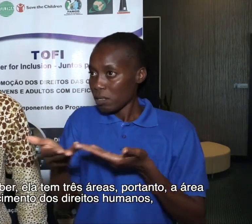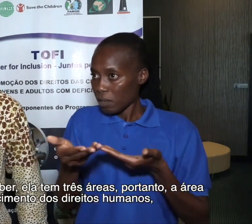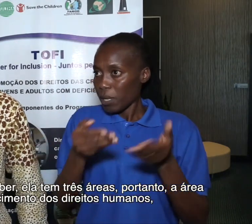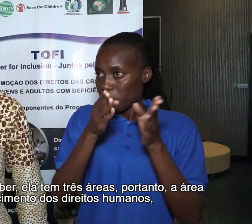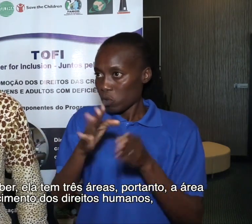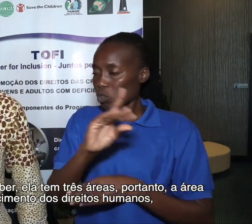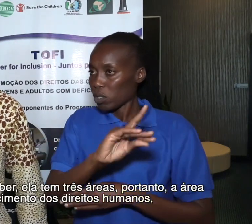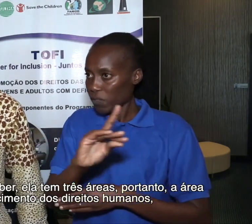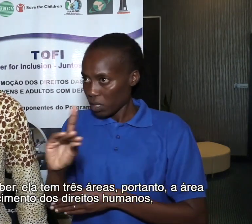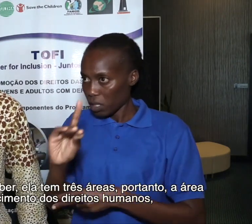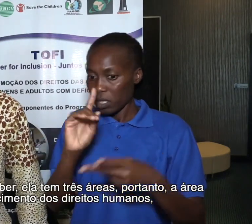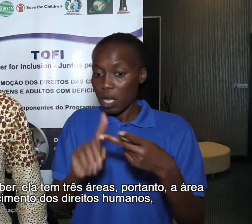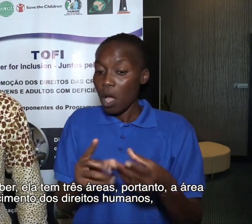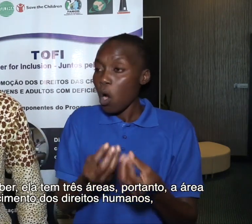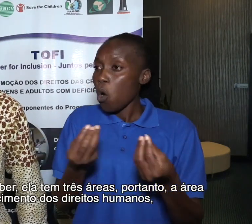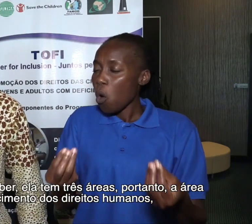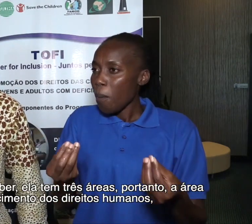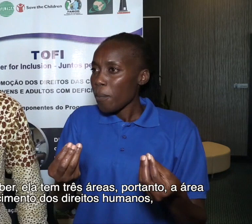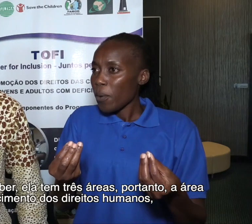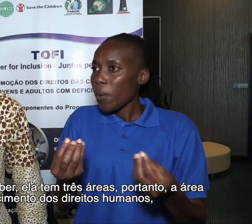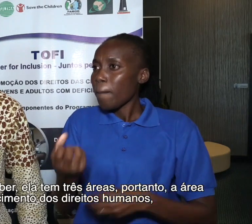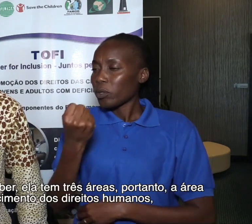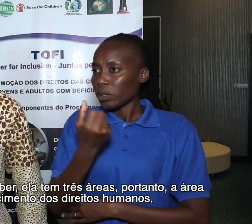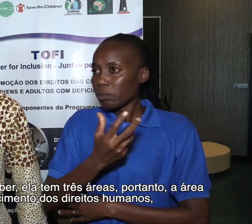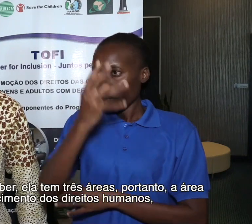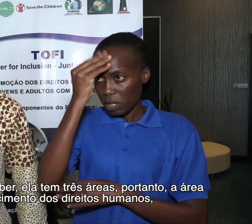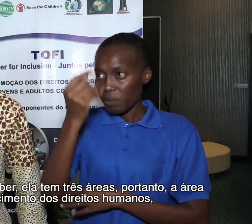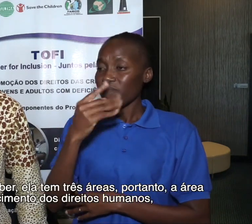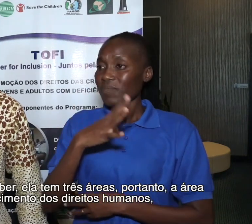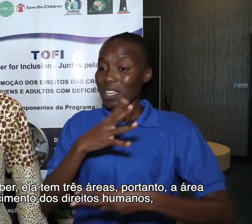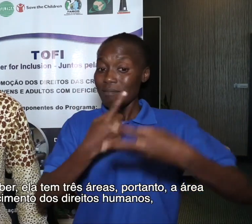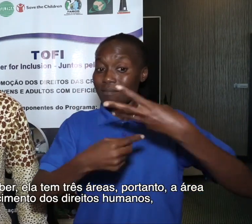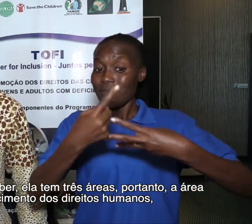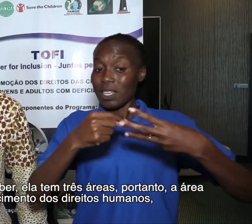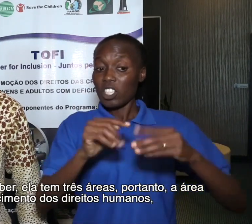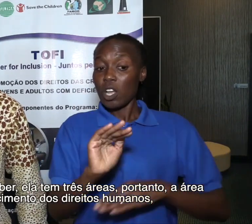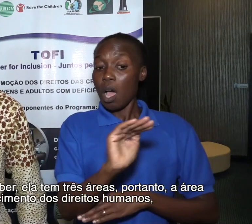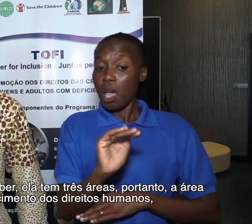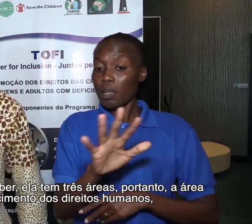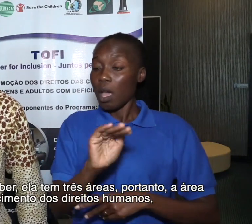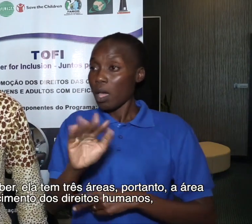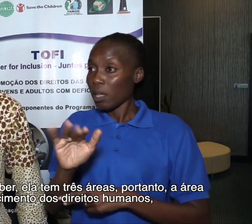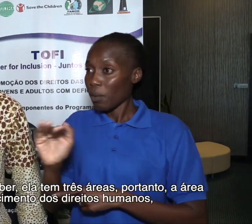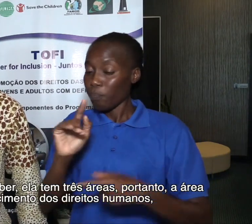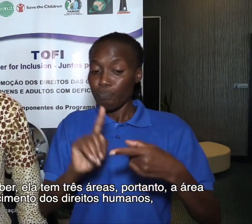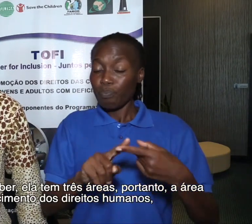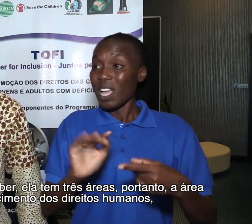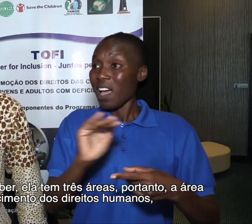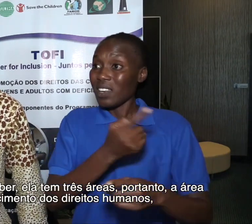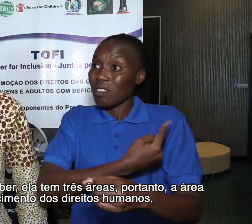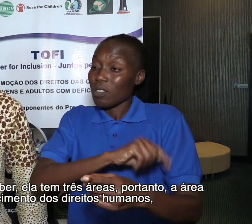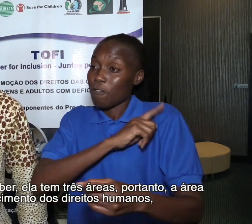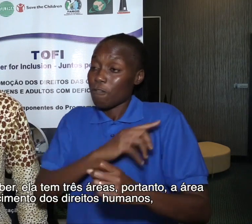deficiência. Como podem perceber, ele tem três áreas. Portanto, a área do